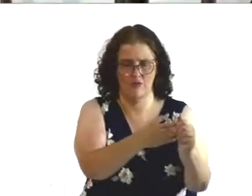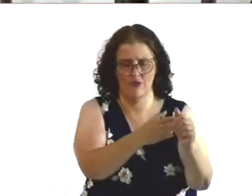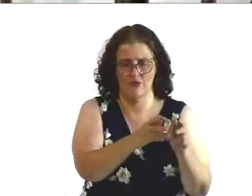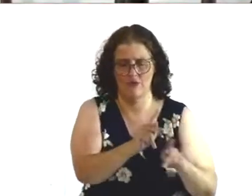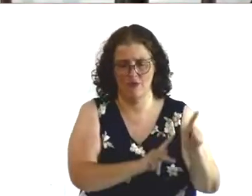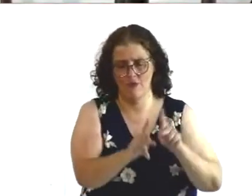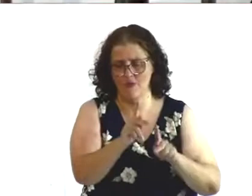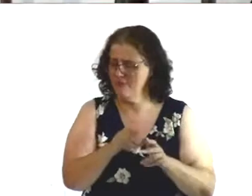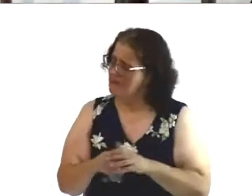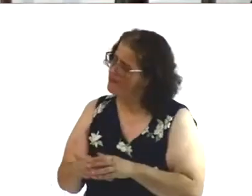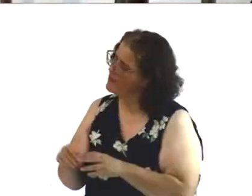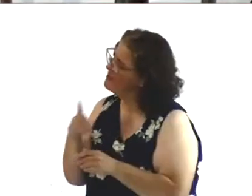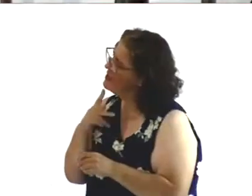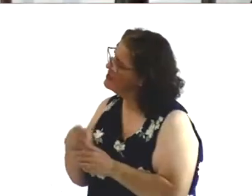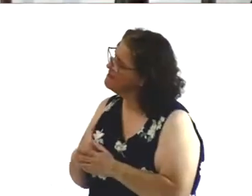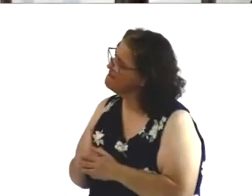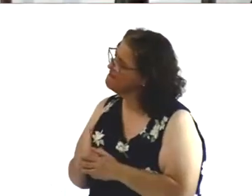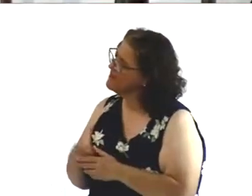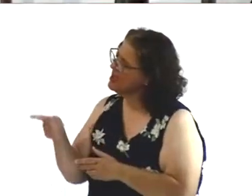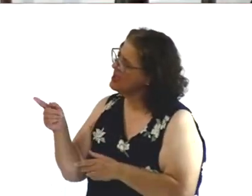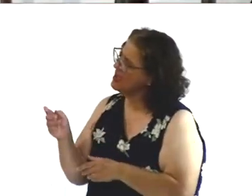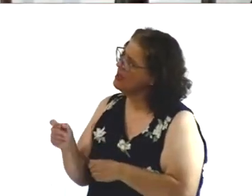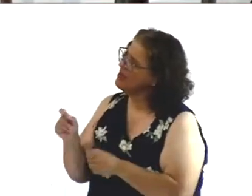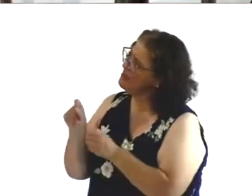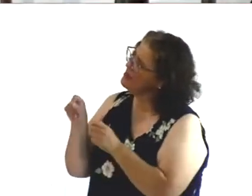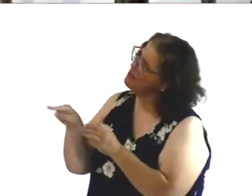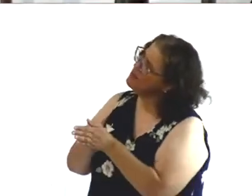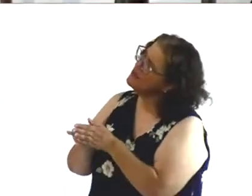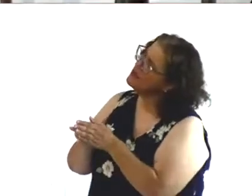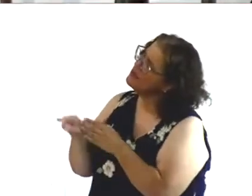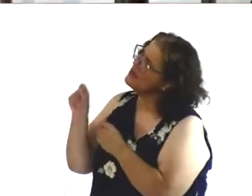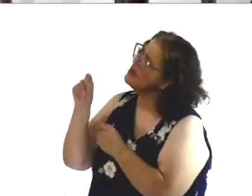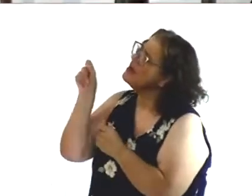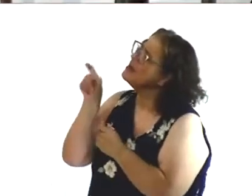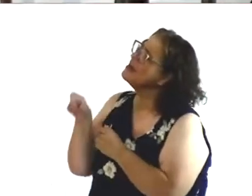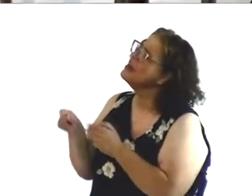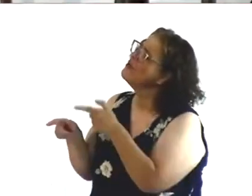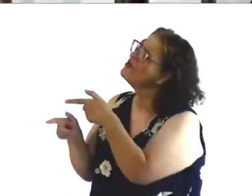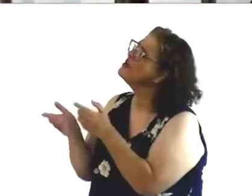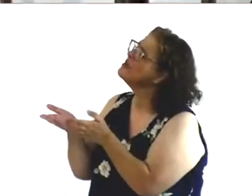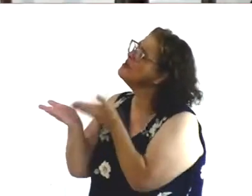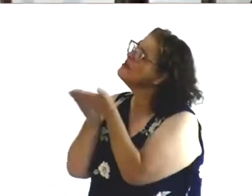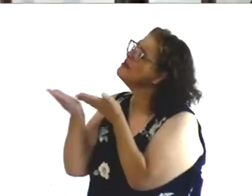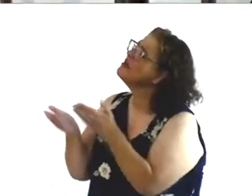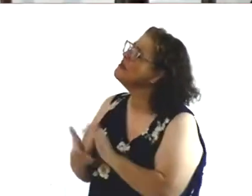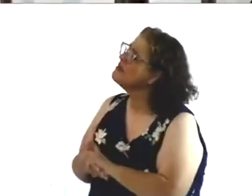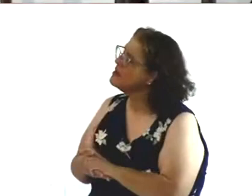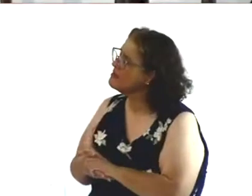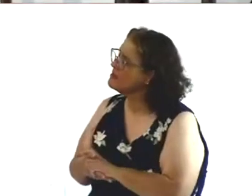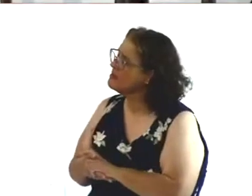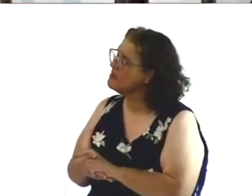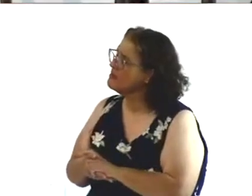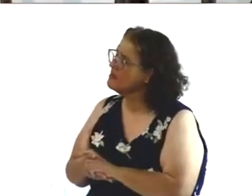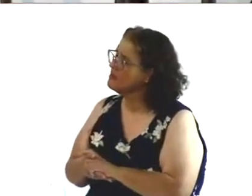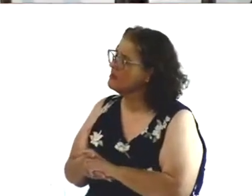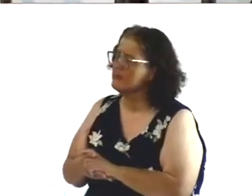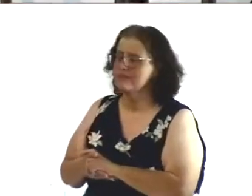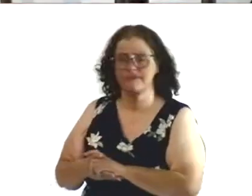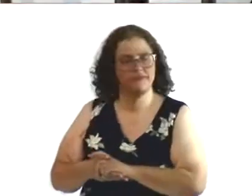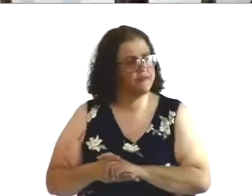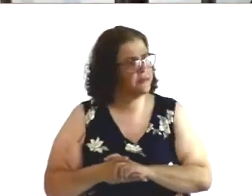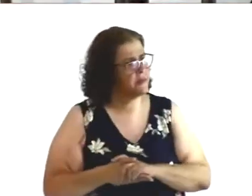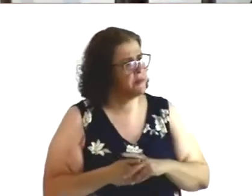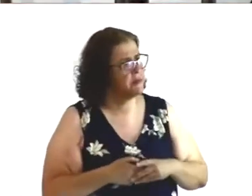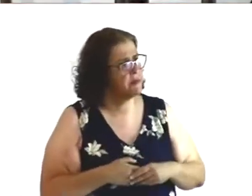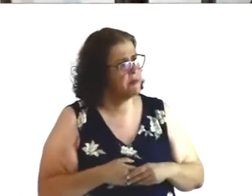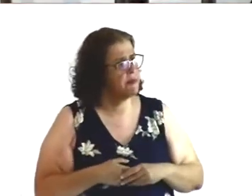servirão? Aos deuses dos vossos pais, lá do Egito? Ou aos deuses que estão da além do Eufrates?